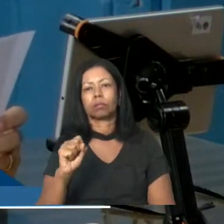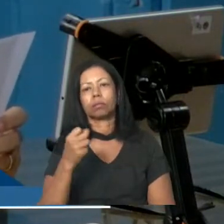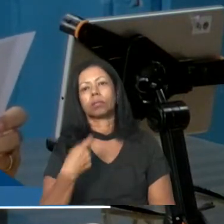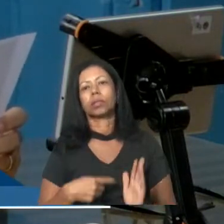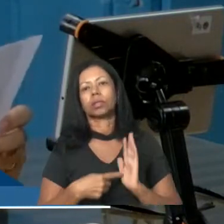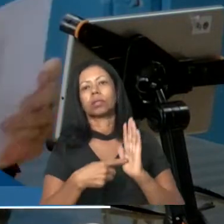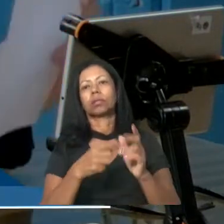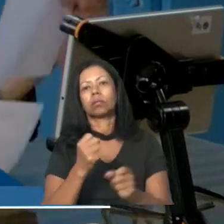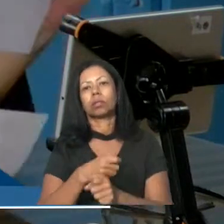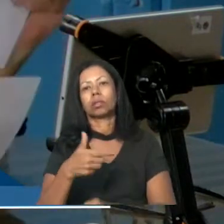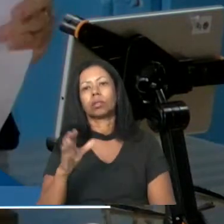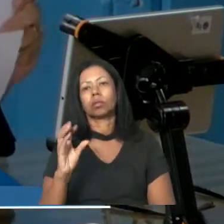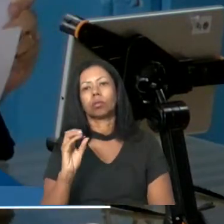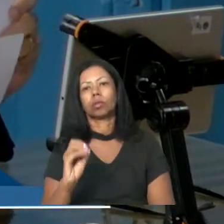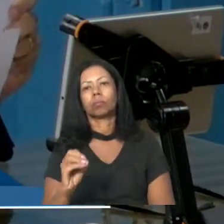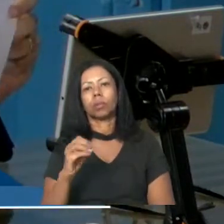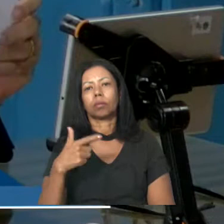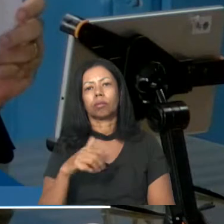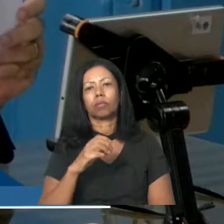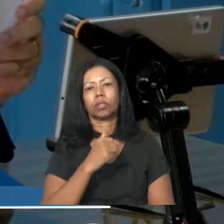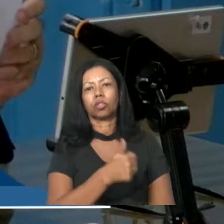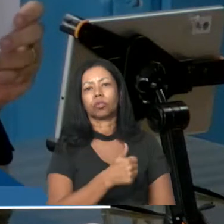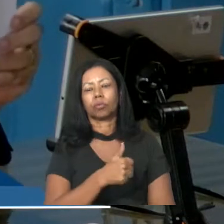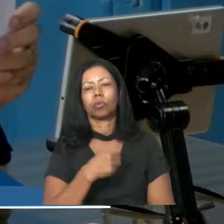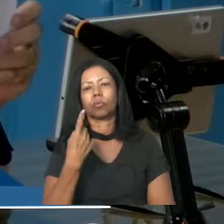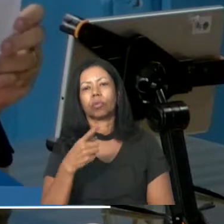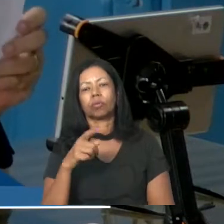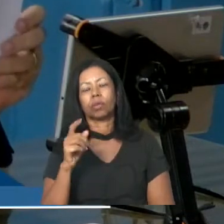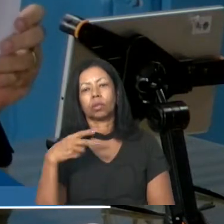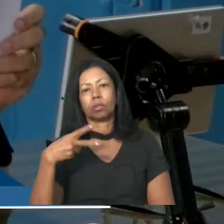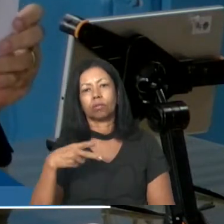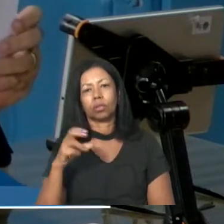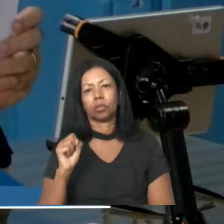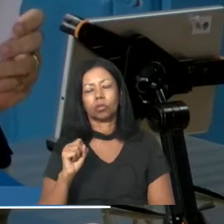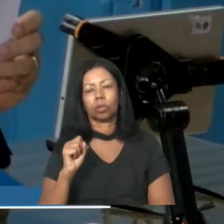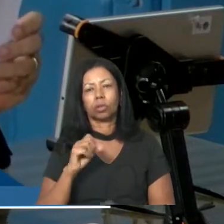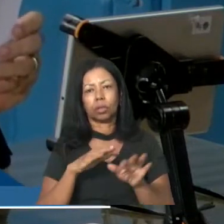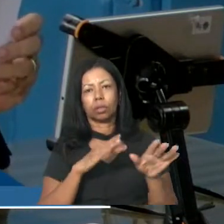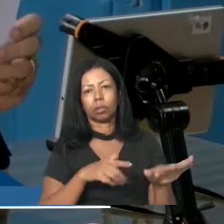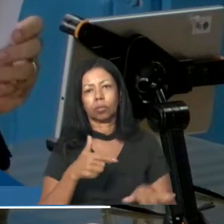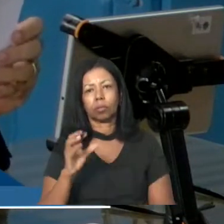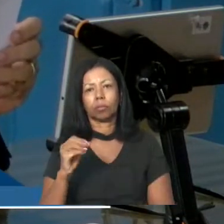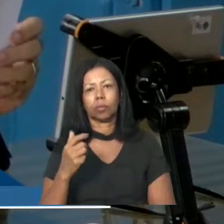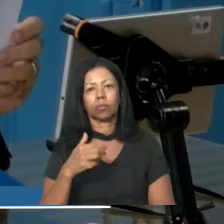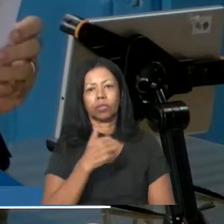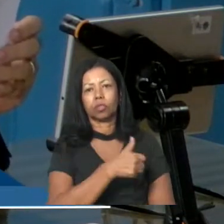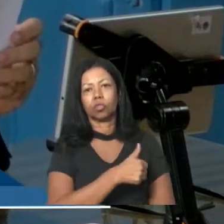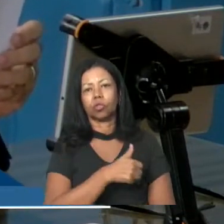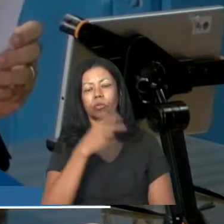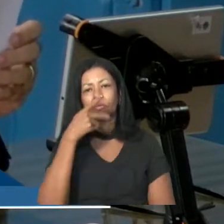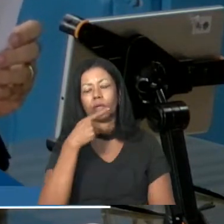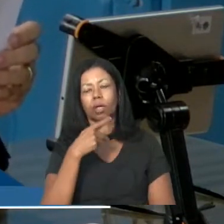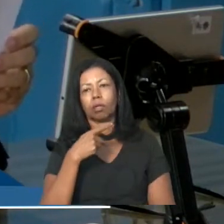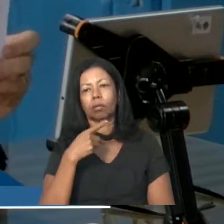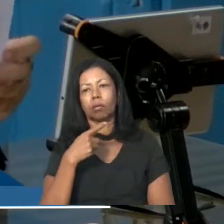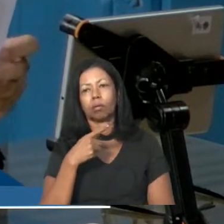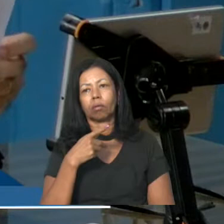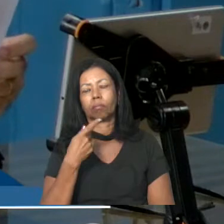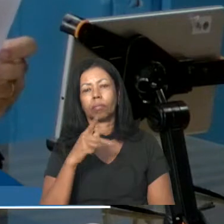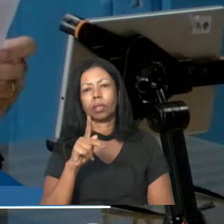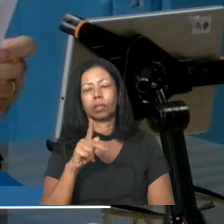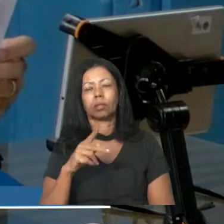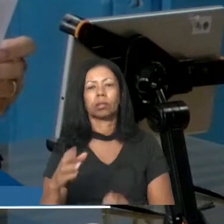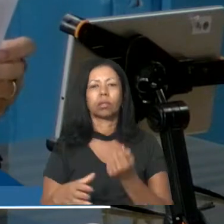em 2021. Uma foi feita no dia 28 de setembro de 2021, quando eu peço lá a realização de ampla manutenção no Parque Anilinas para